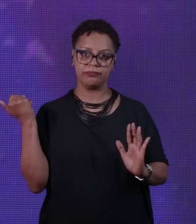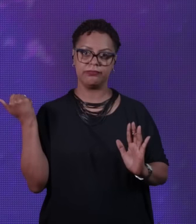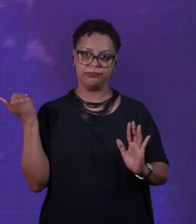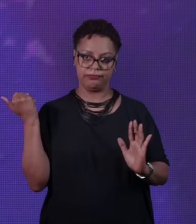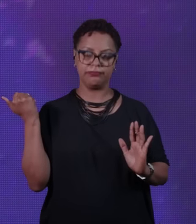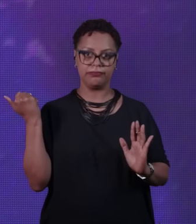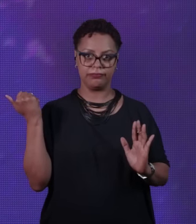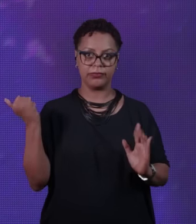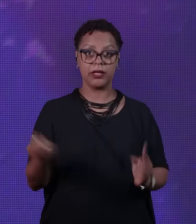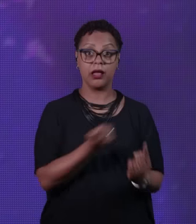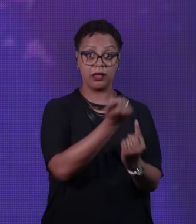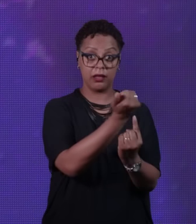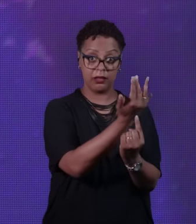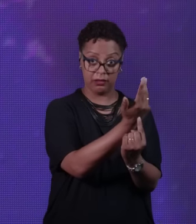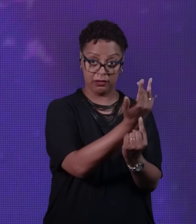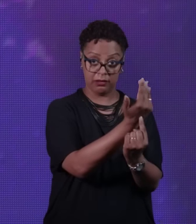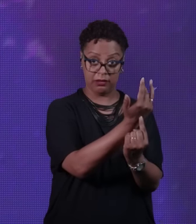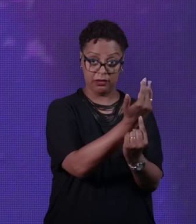o seu candeeiro.